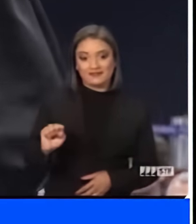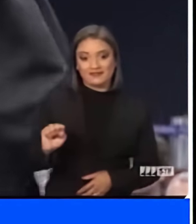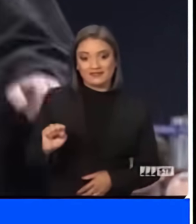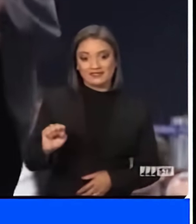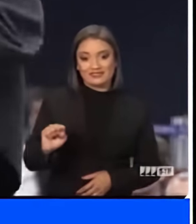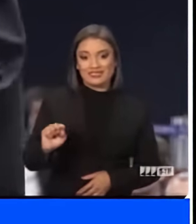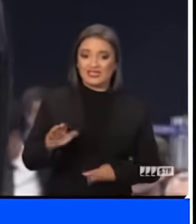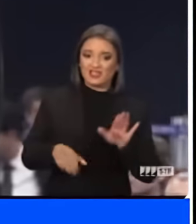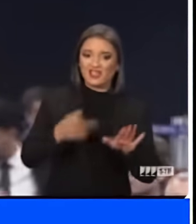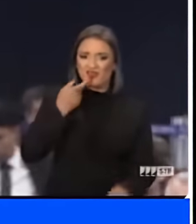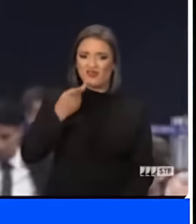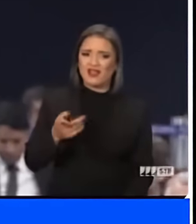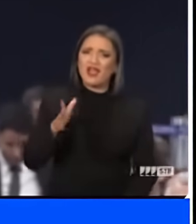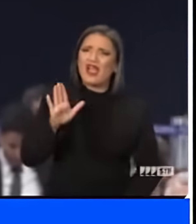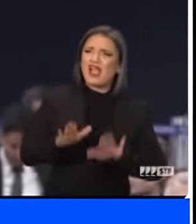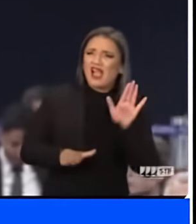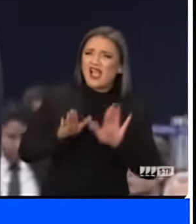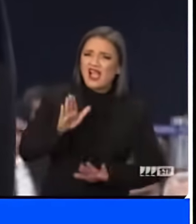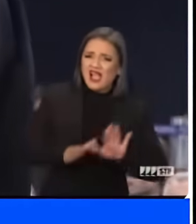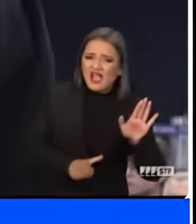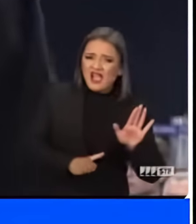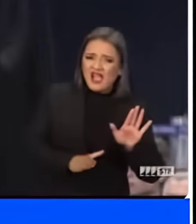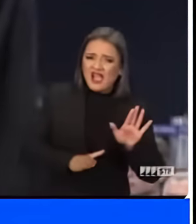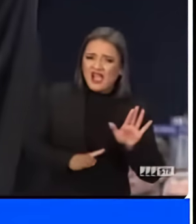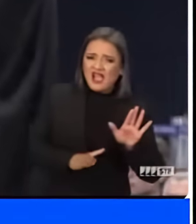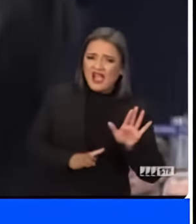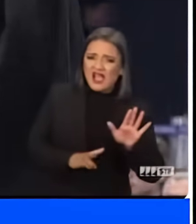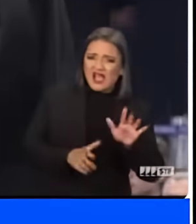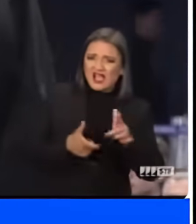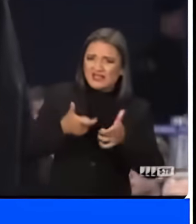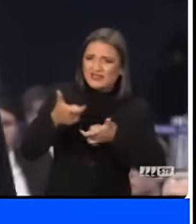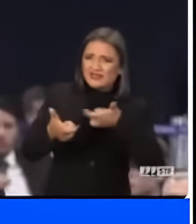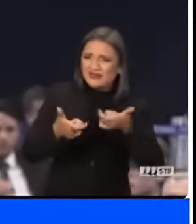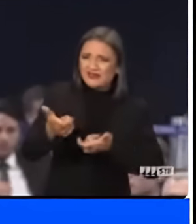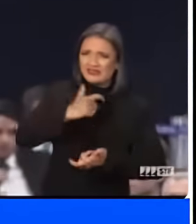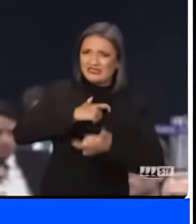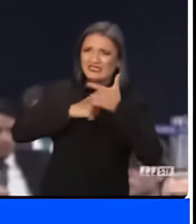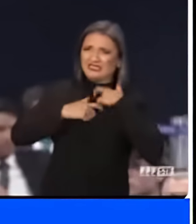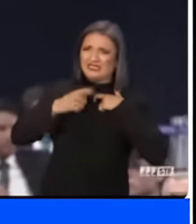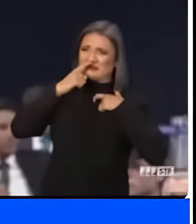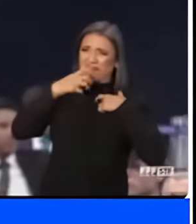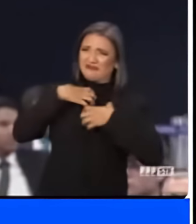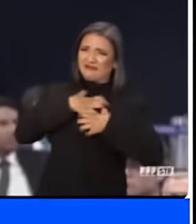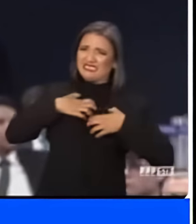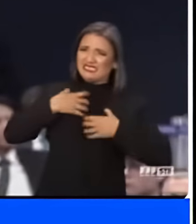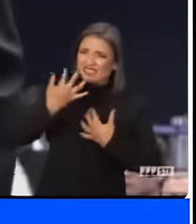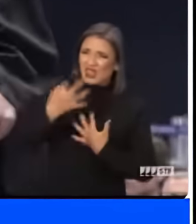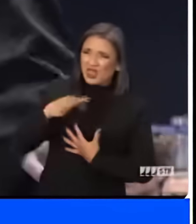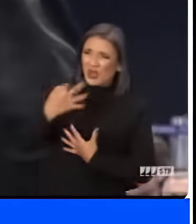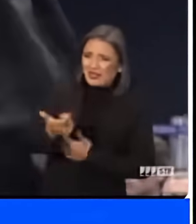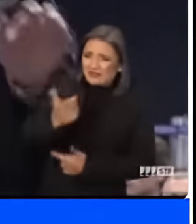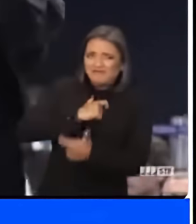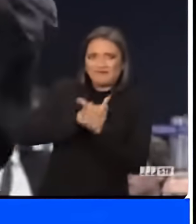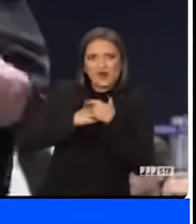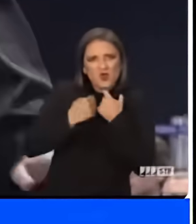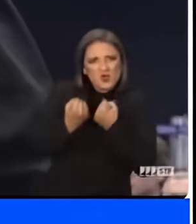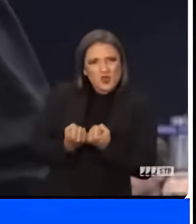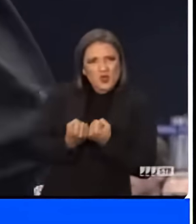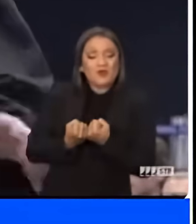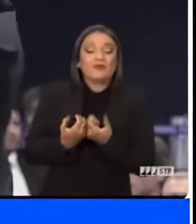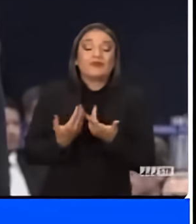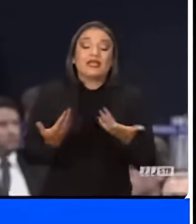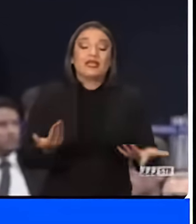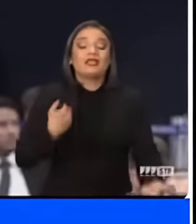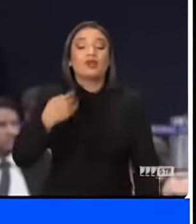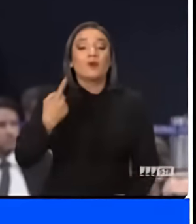fala às vezes assim, às vezes as palavras são como um punhal, às vezes as palavras são como uma arma, machucam, dói, né? E por que